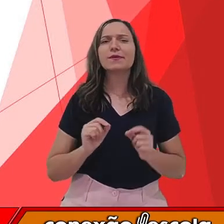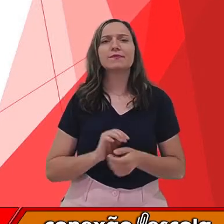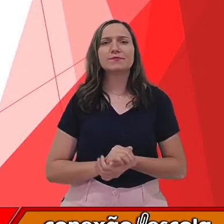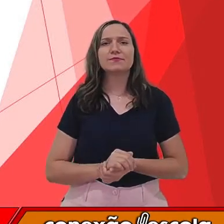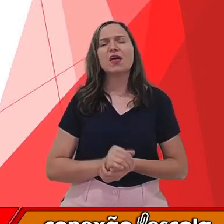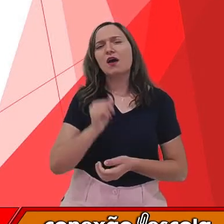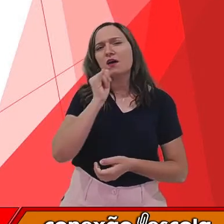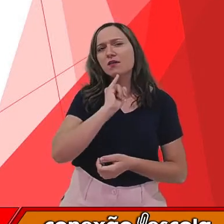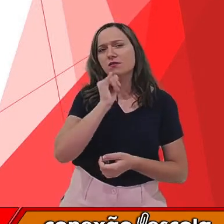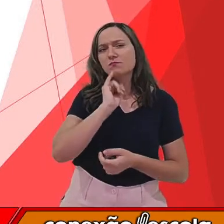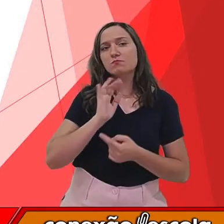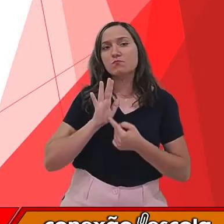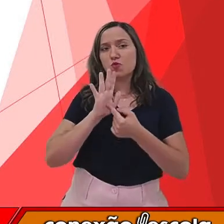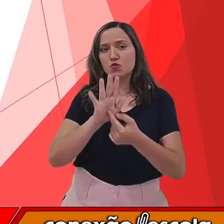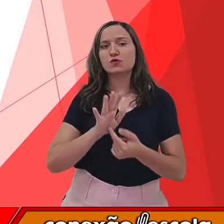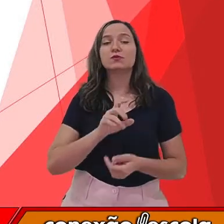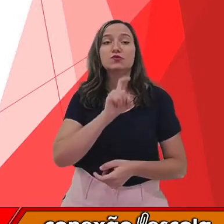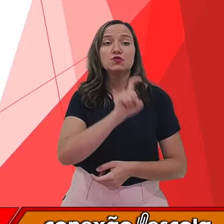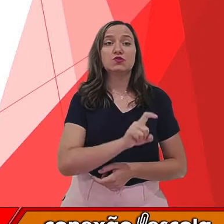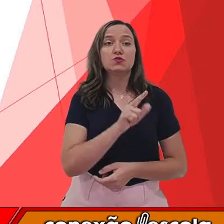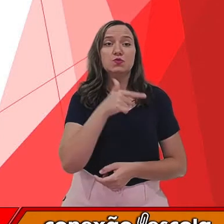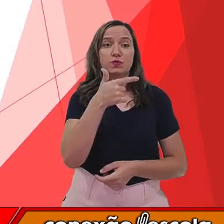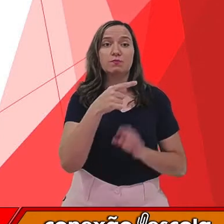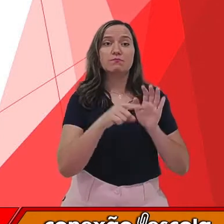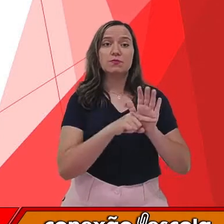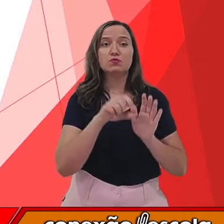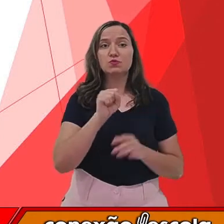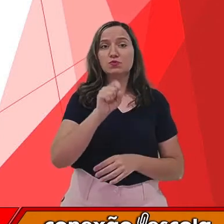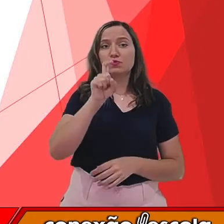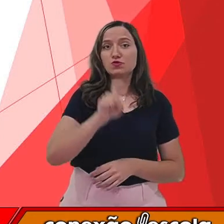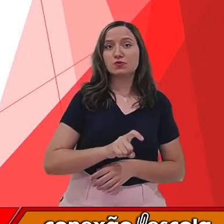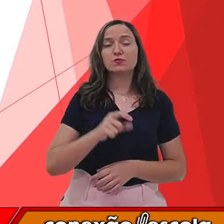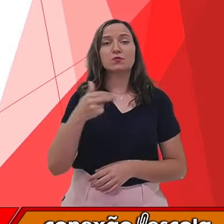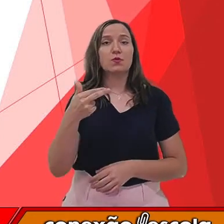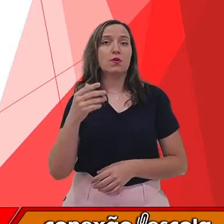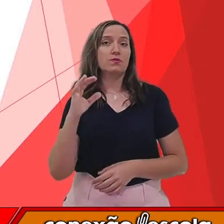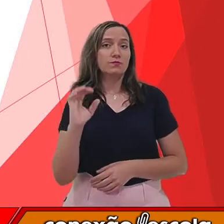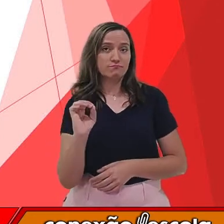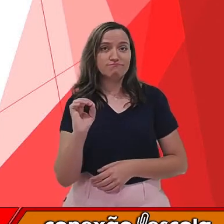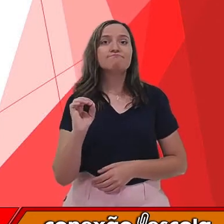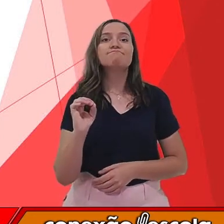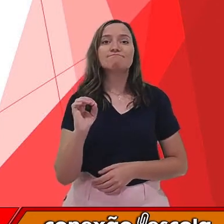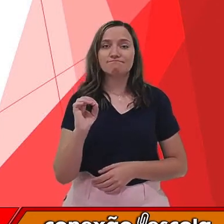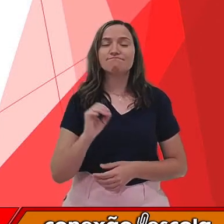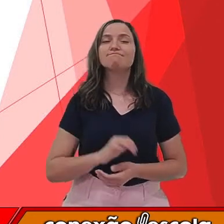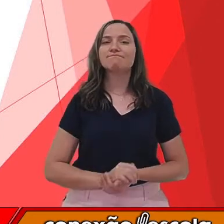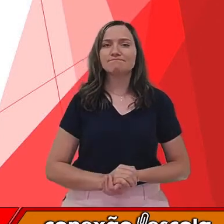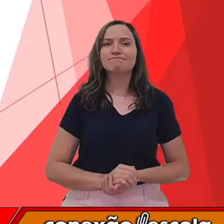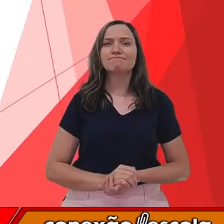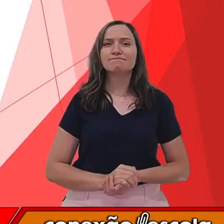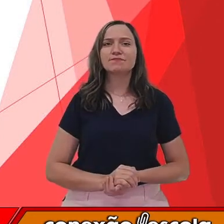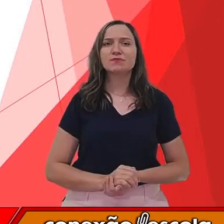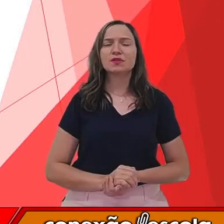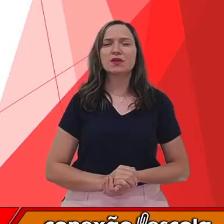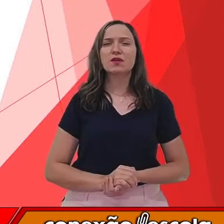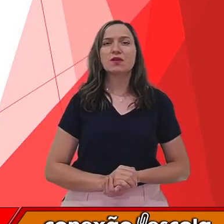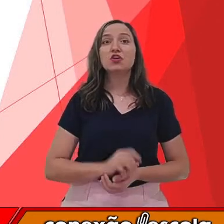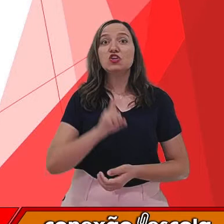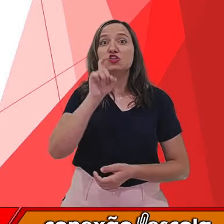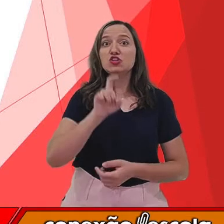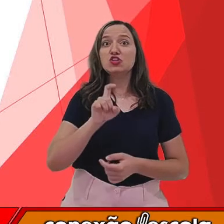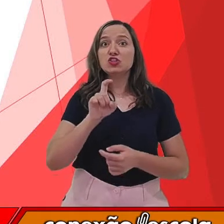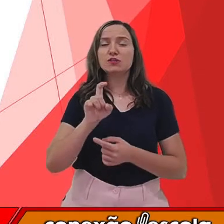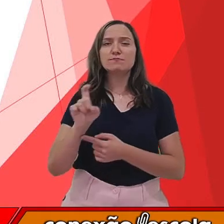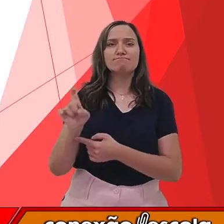um exemplo de uma equação assim x quadrado menos dois x igual a zero colocando X